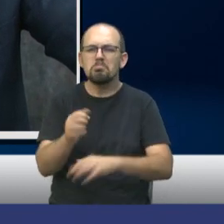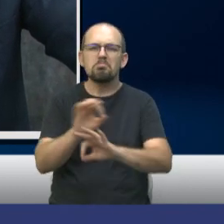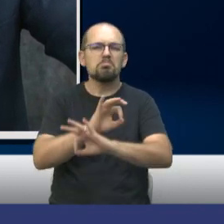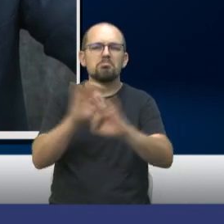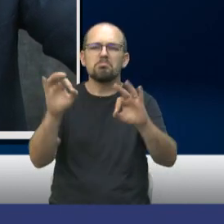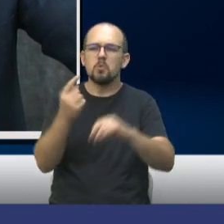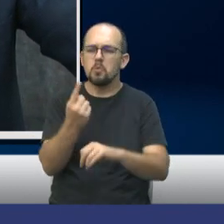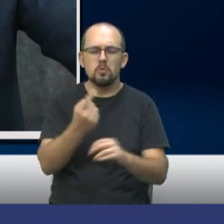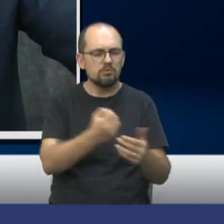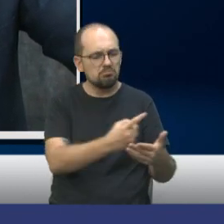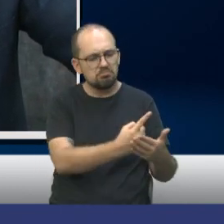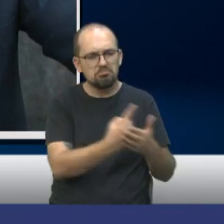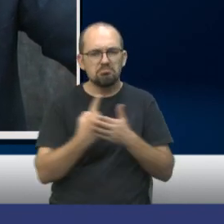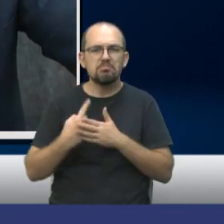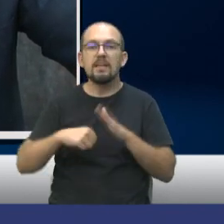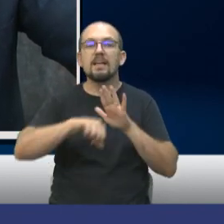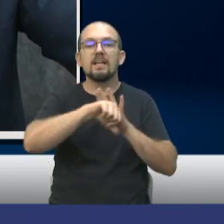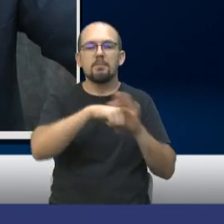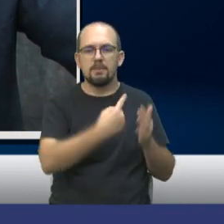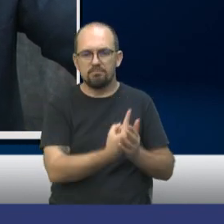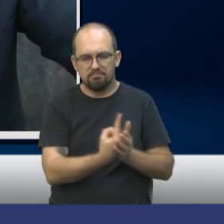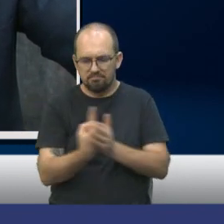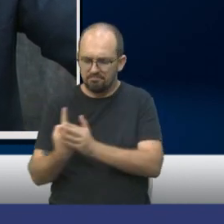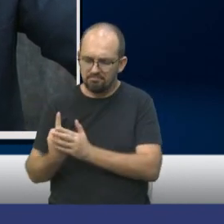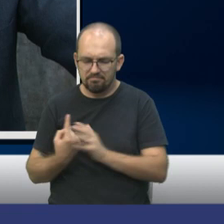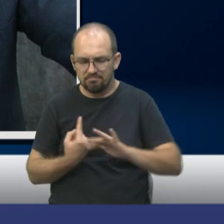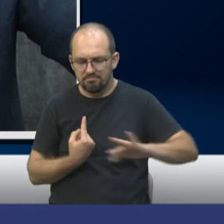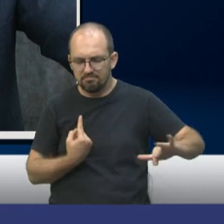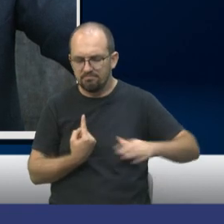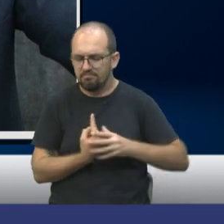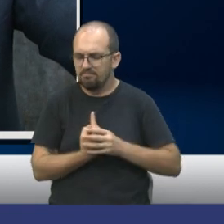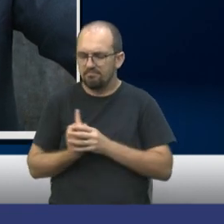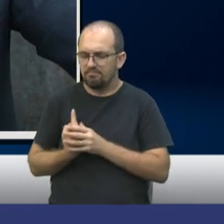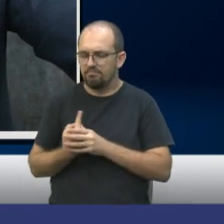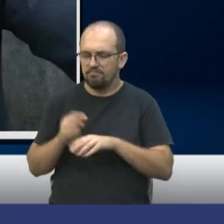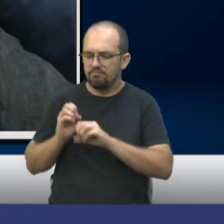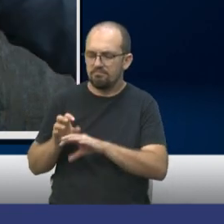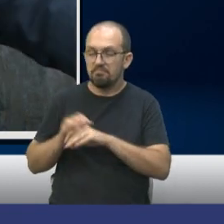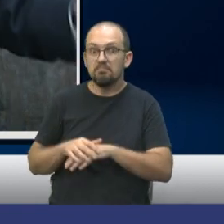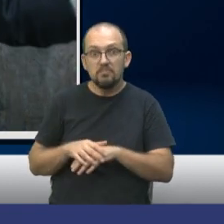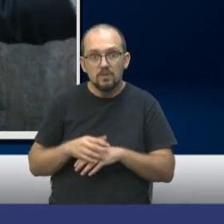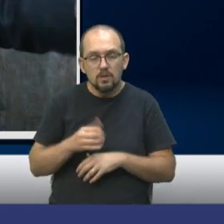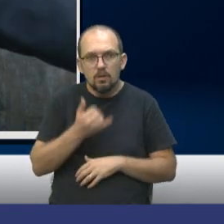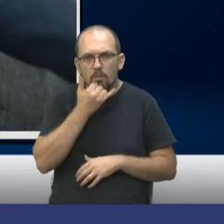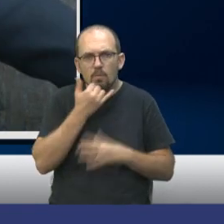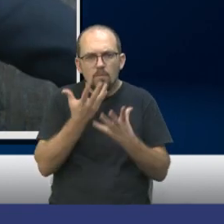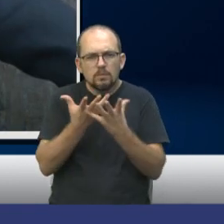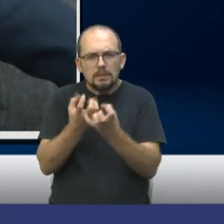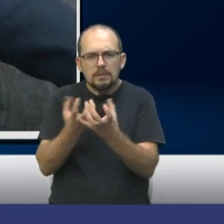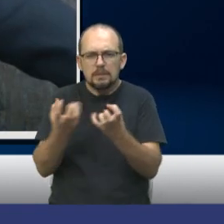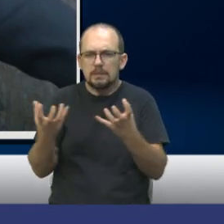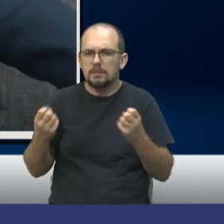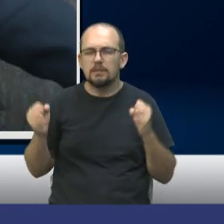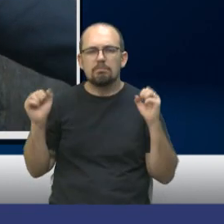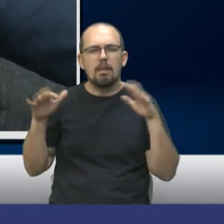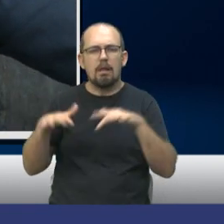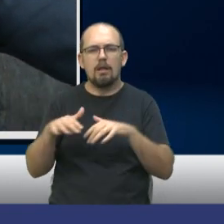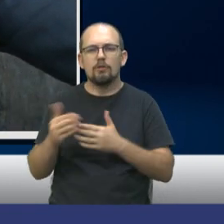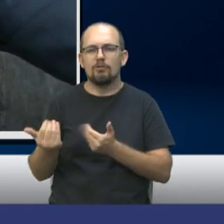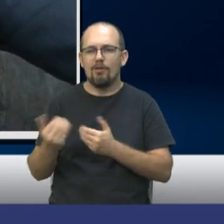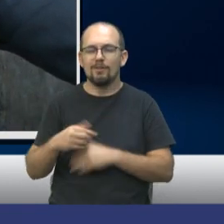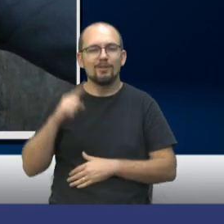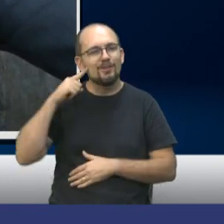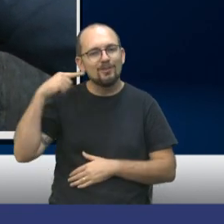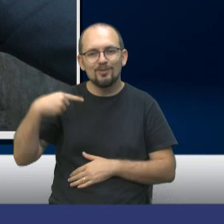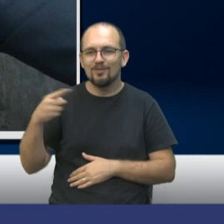Um já é válido. Você imagina que você tem dezenas ali e se preocupa muito. Dificilmente o dia que o Pezinho me manda uma